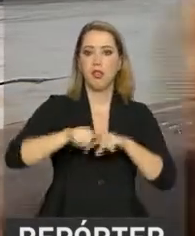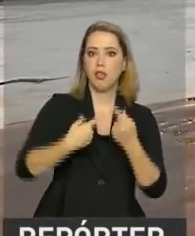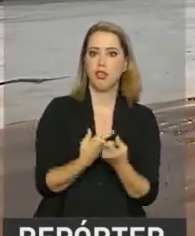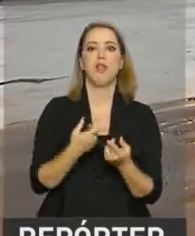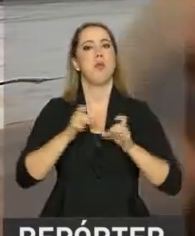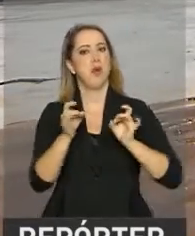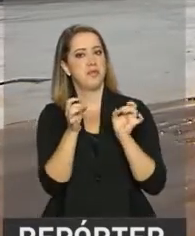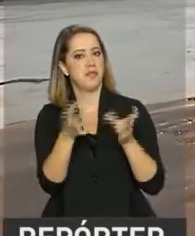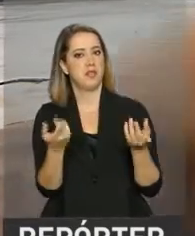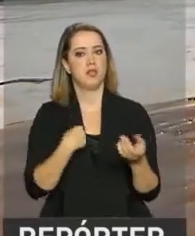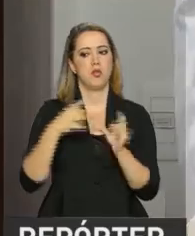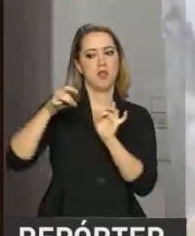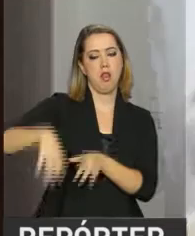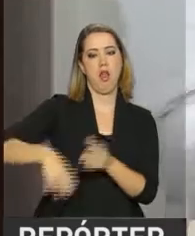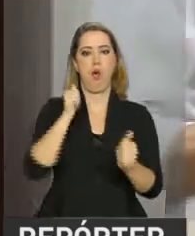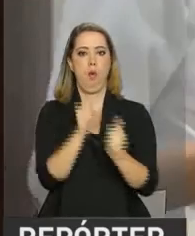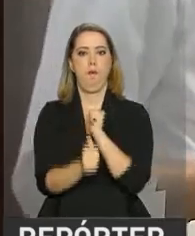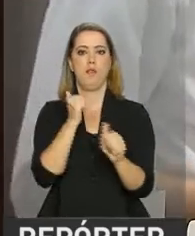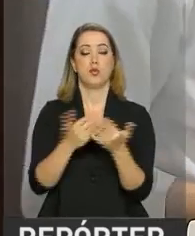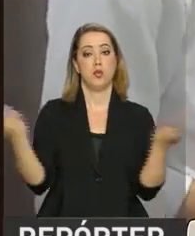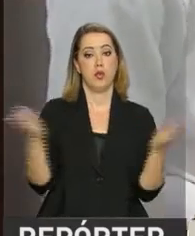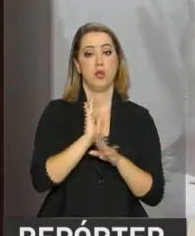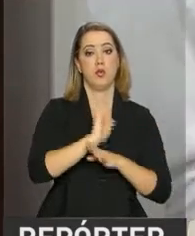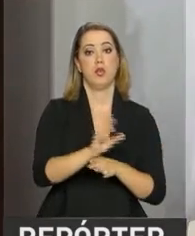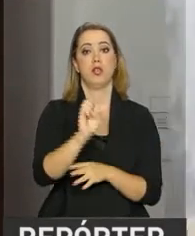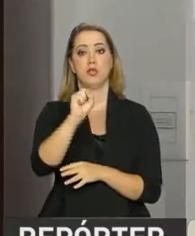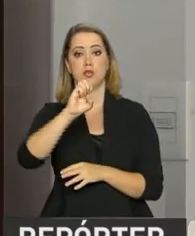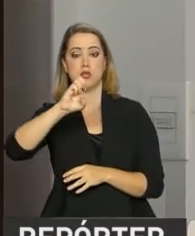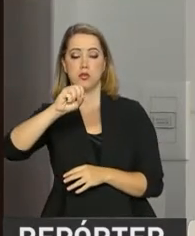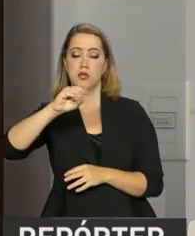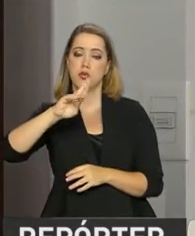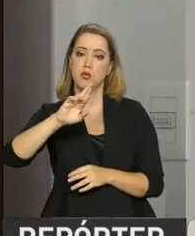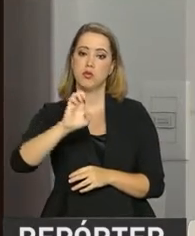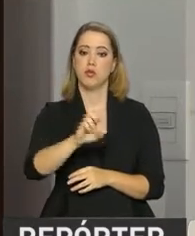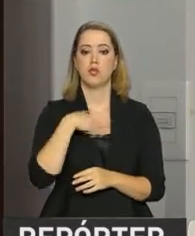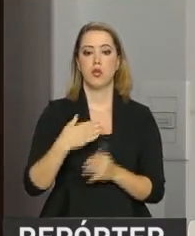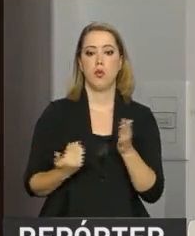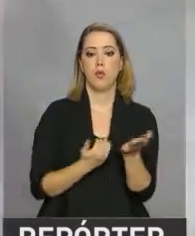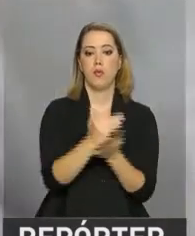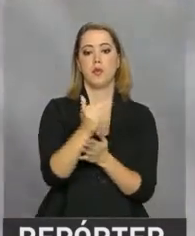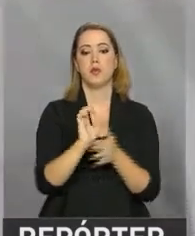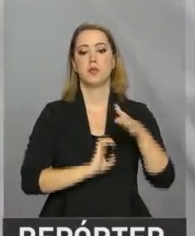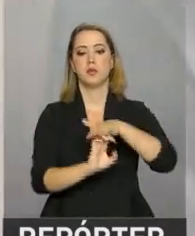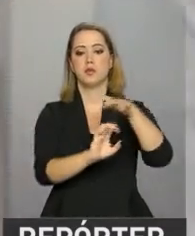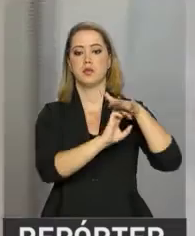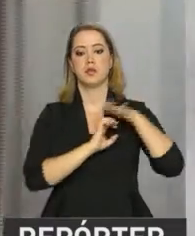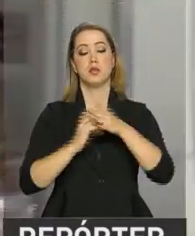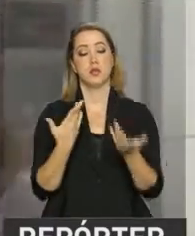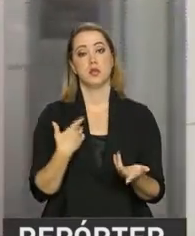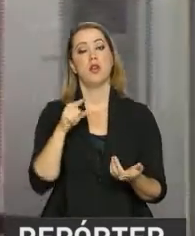arriscar largou o futebol e com a ajuda do sebrae se transformou em um empreendedor individual após